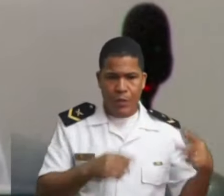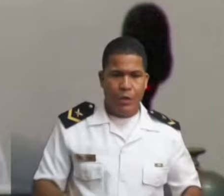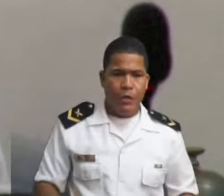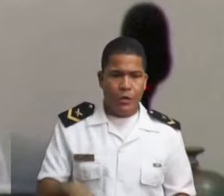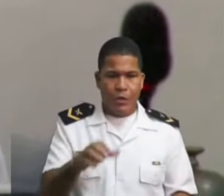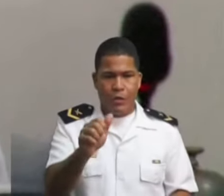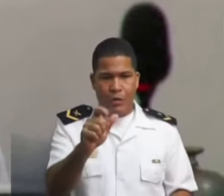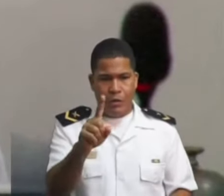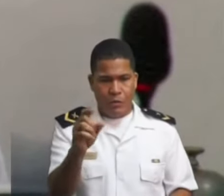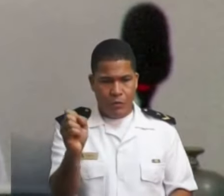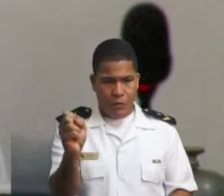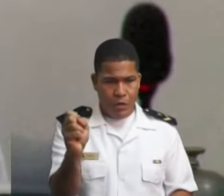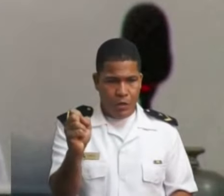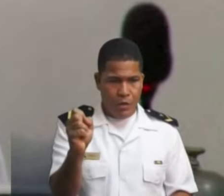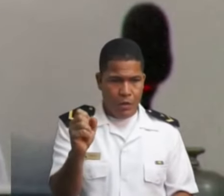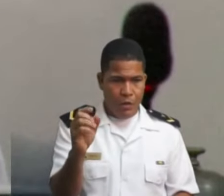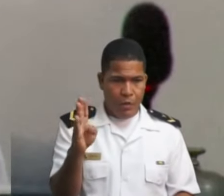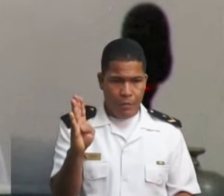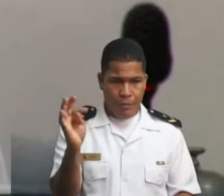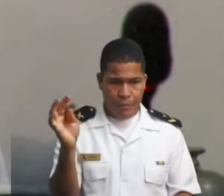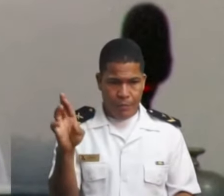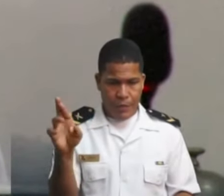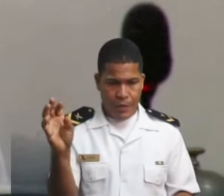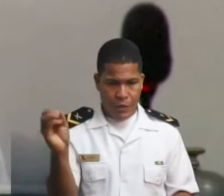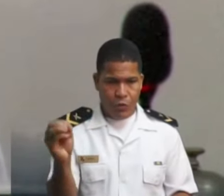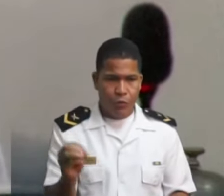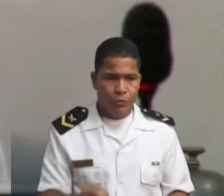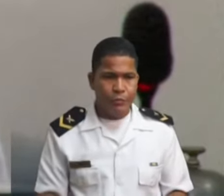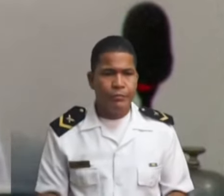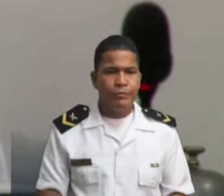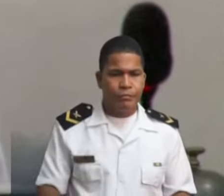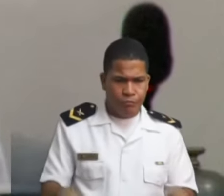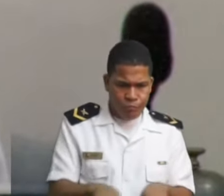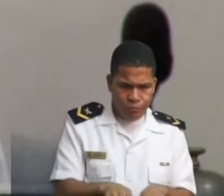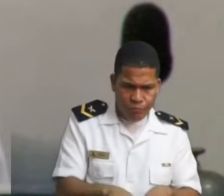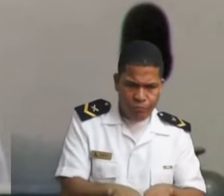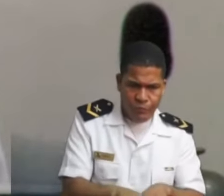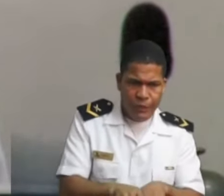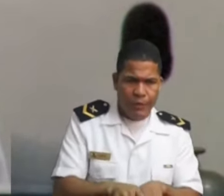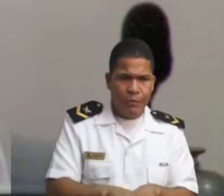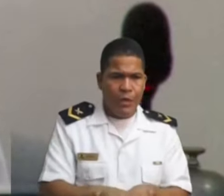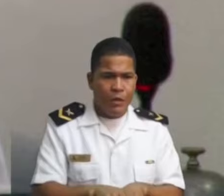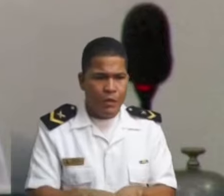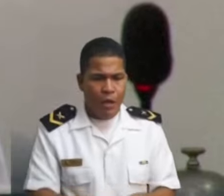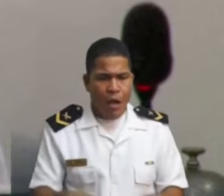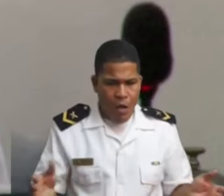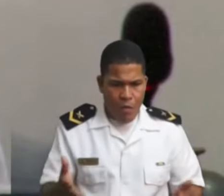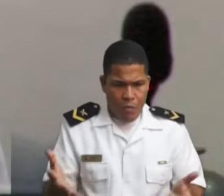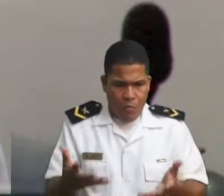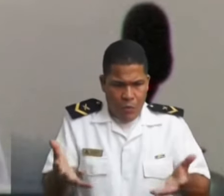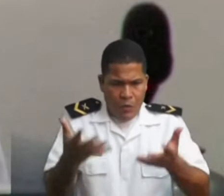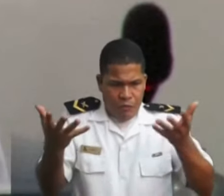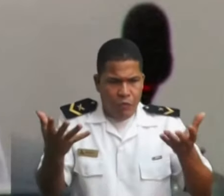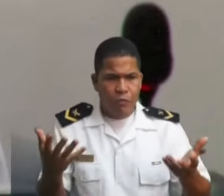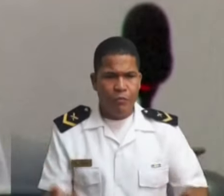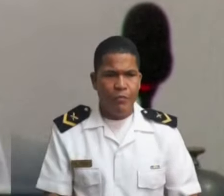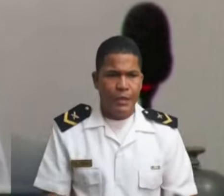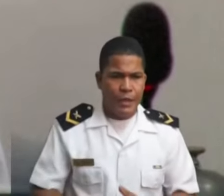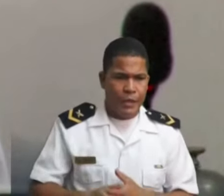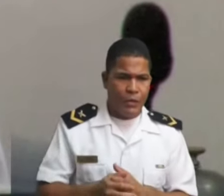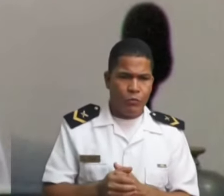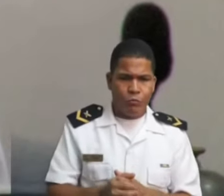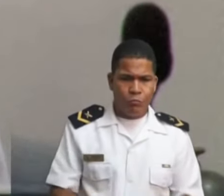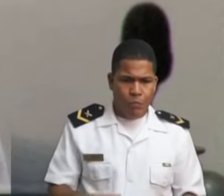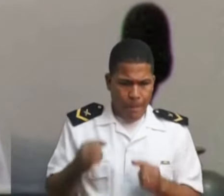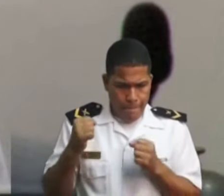debate de assuntos tão caros ao país, ao tempo que abona contribuição basilar ao desenvolvimento de um